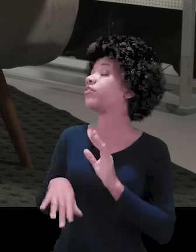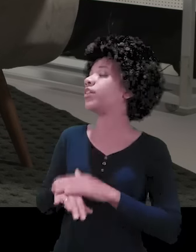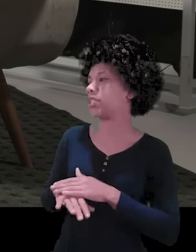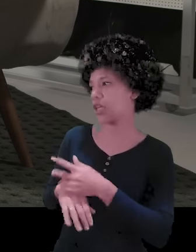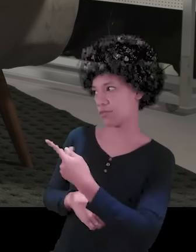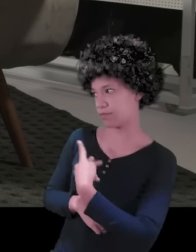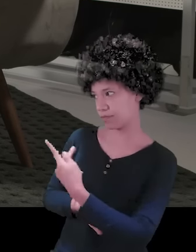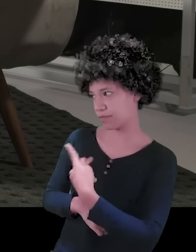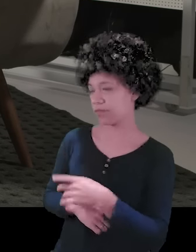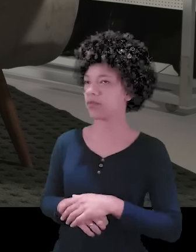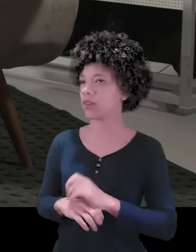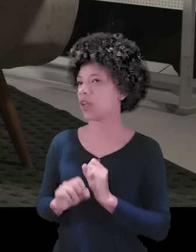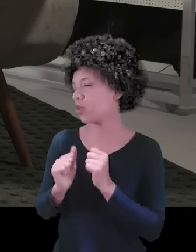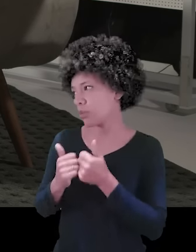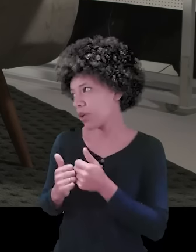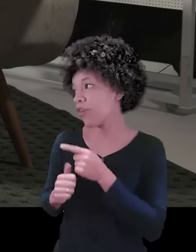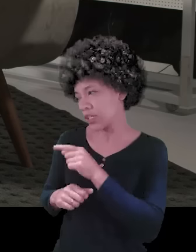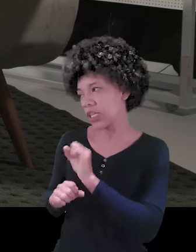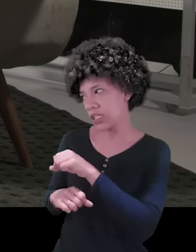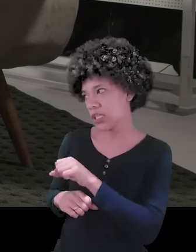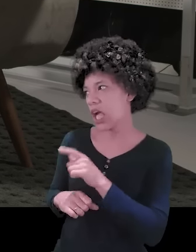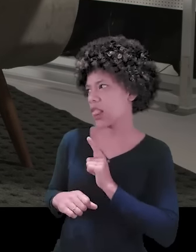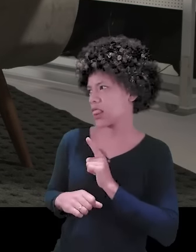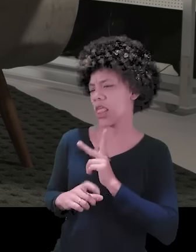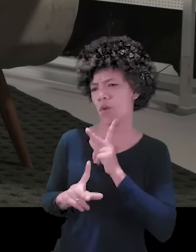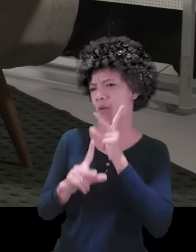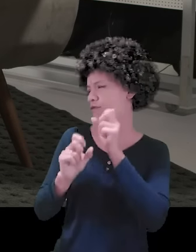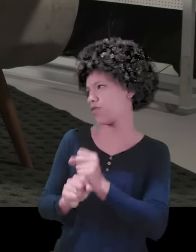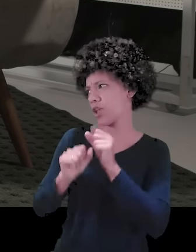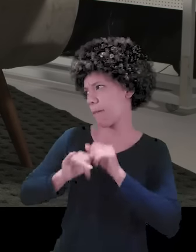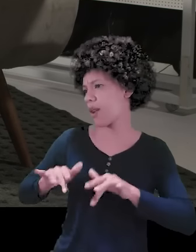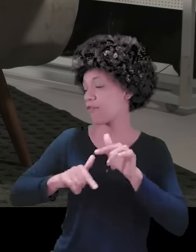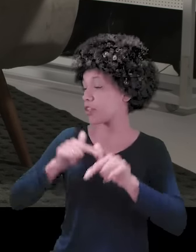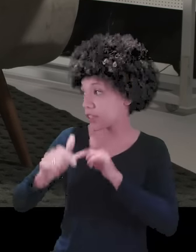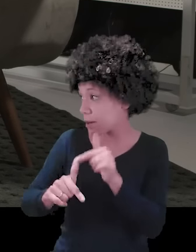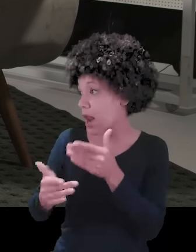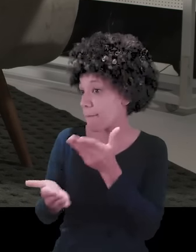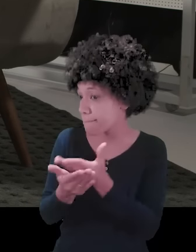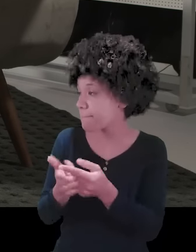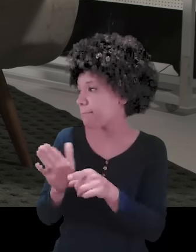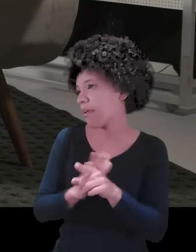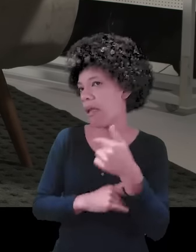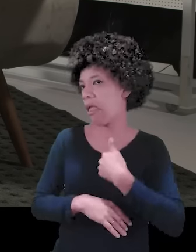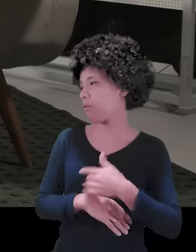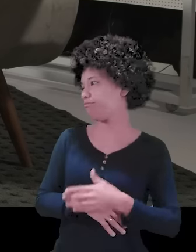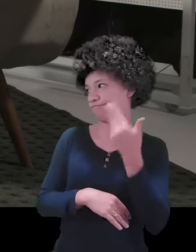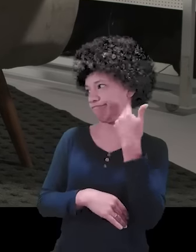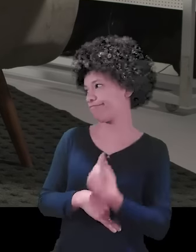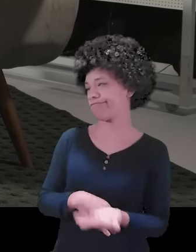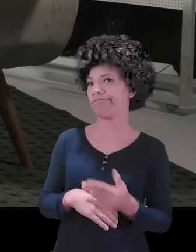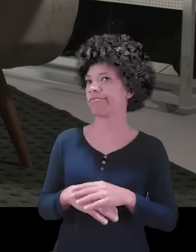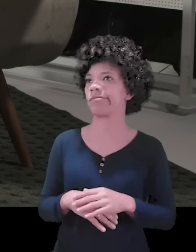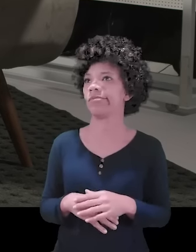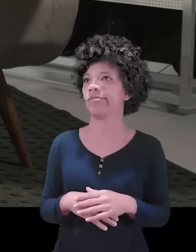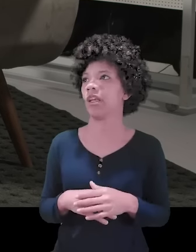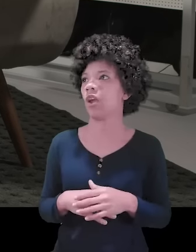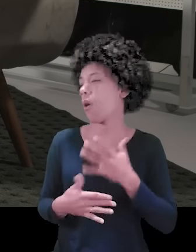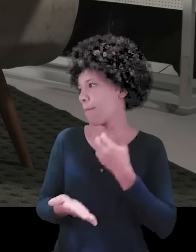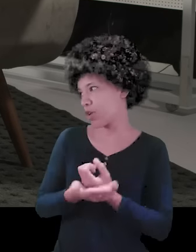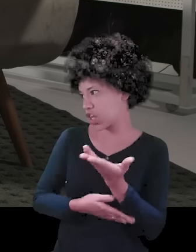pode fazer eu e você aqui também que a gente não você sim você tem um poder imenso que é você trabalha com isso eu sou um cara que estou fazendo um um